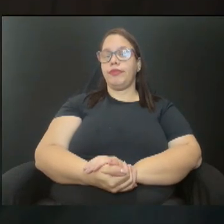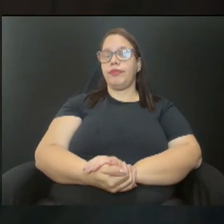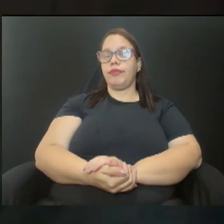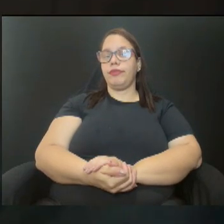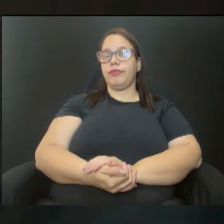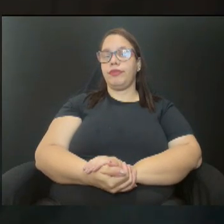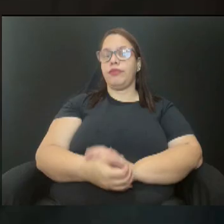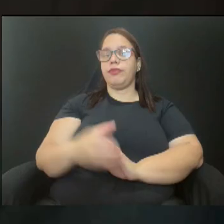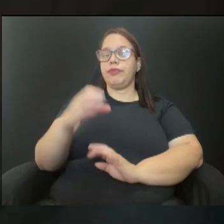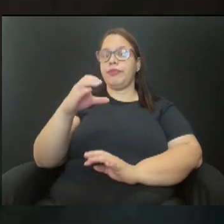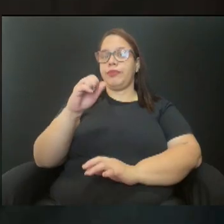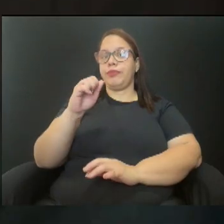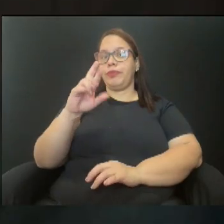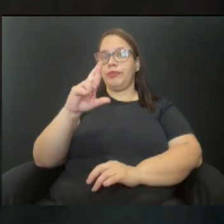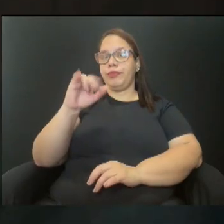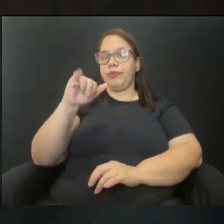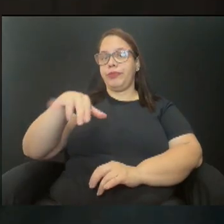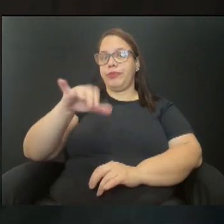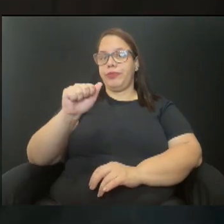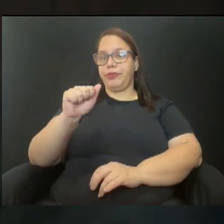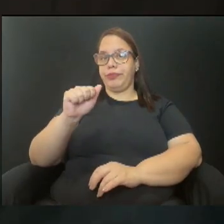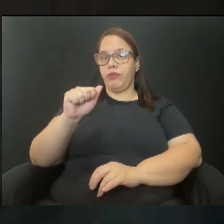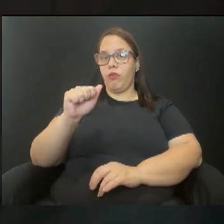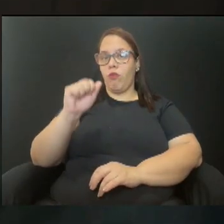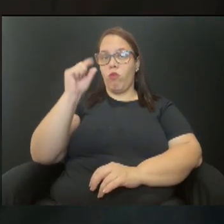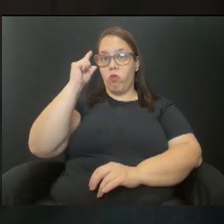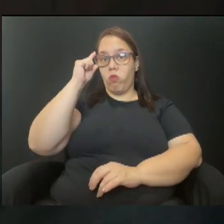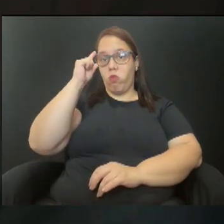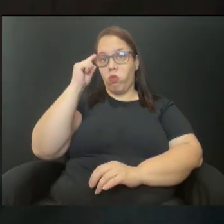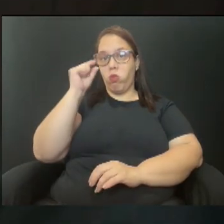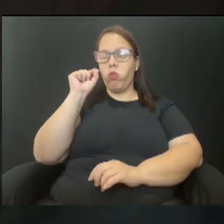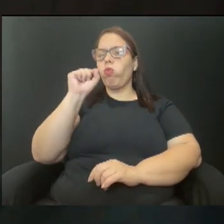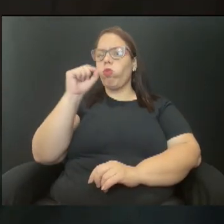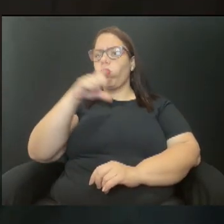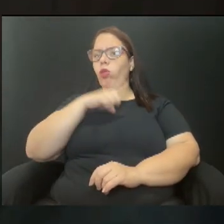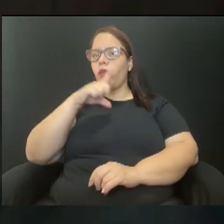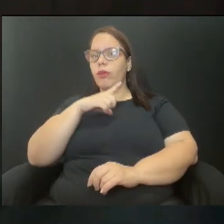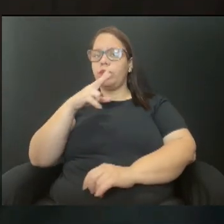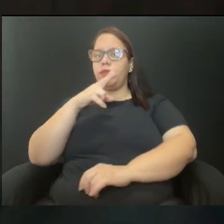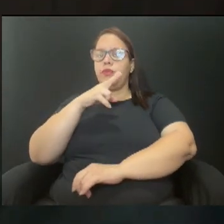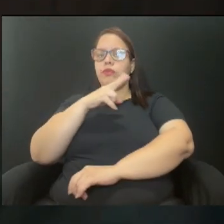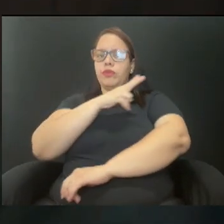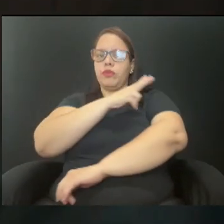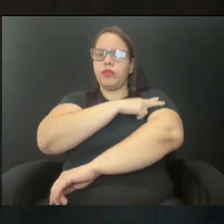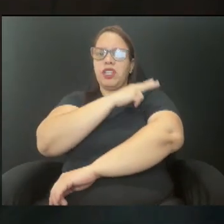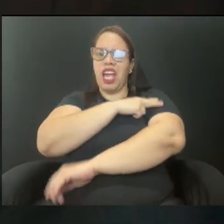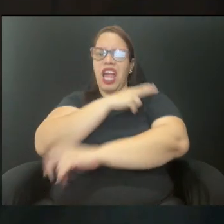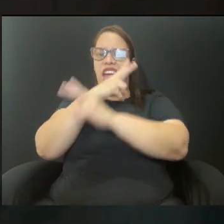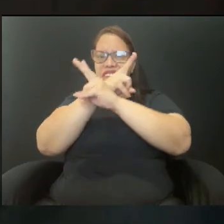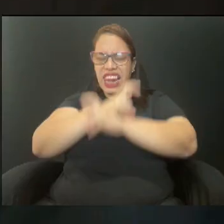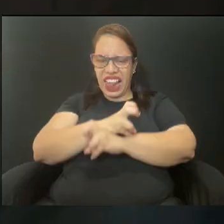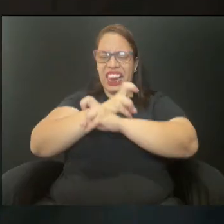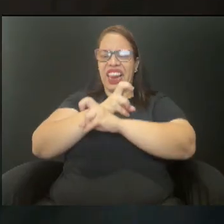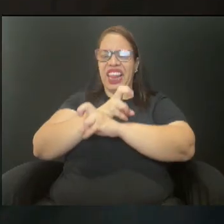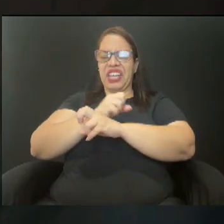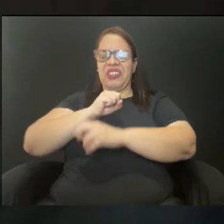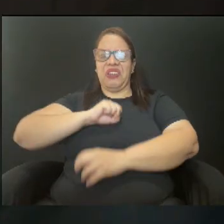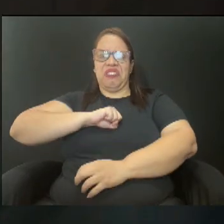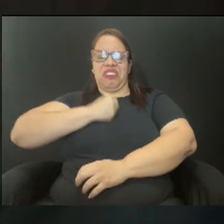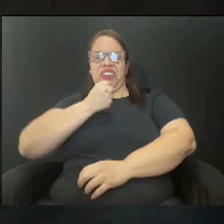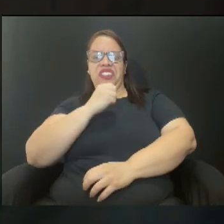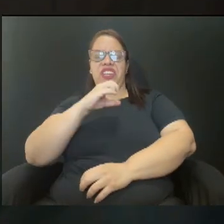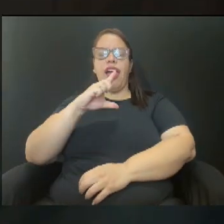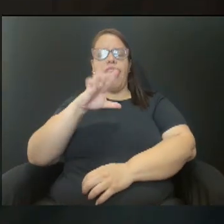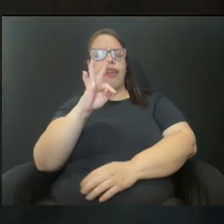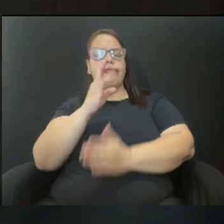Carolina Freitas, do Jardim Flamboyant. Quem teve chefe tóxico tende a odiar a CLT. Como separar uma